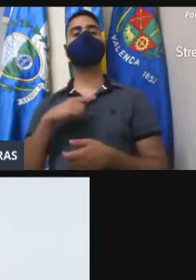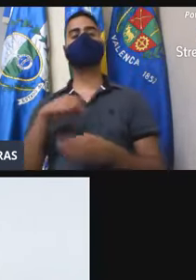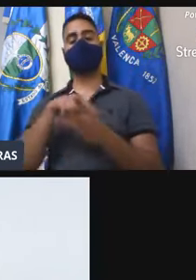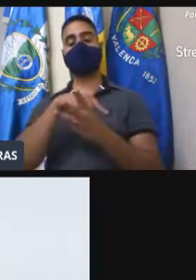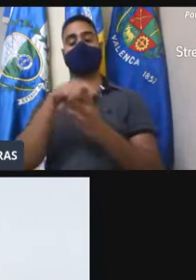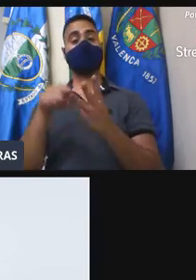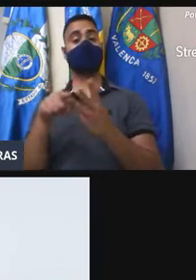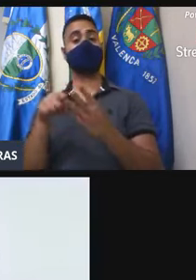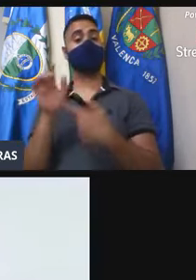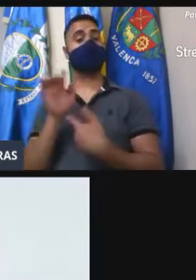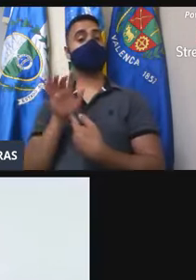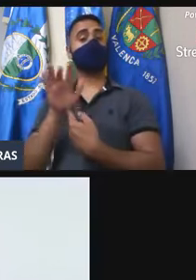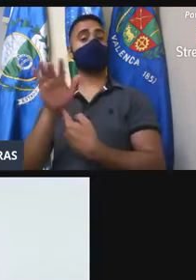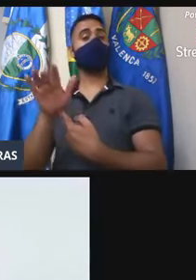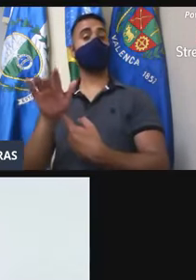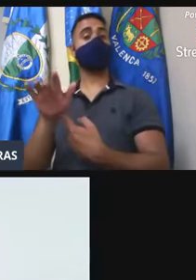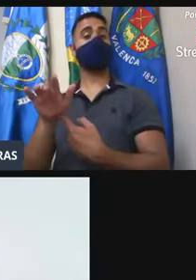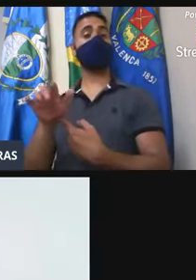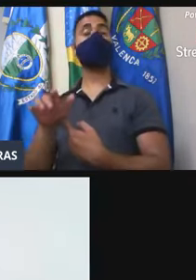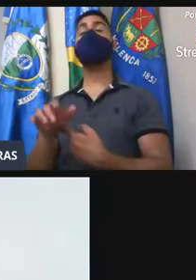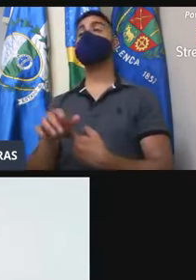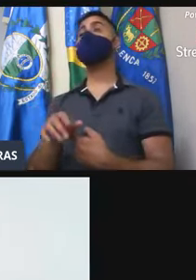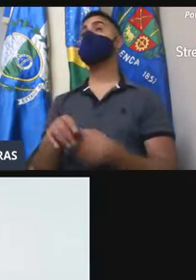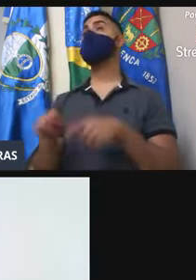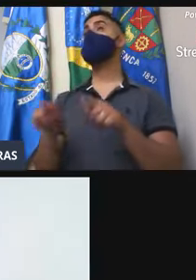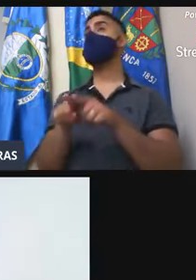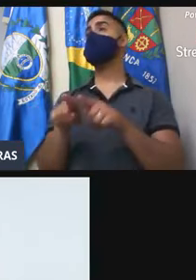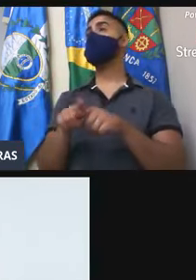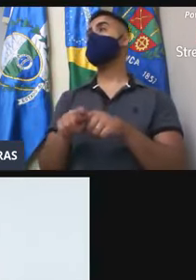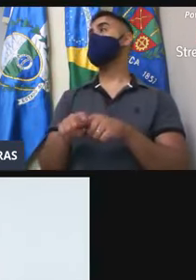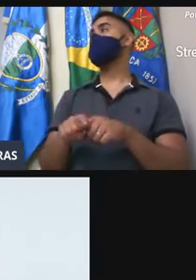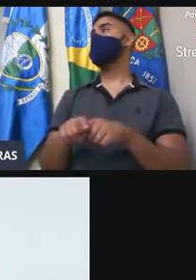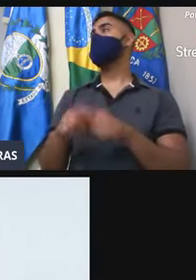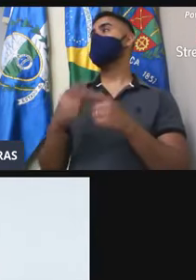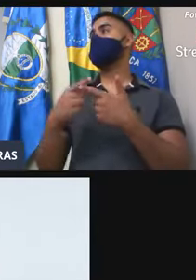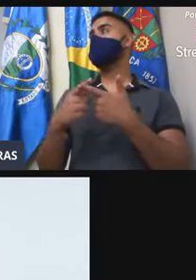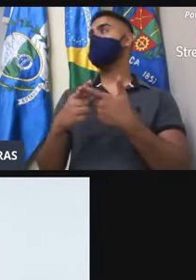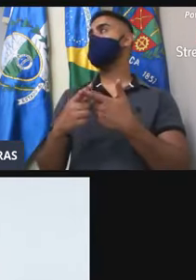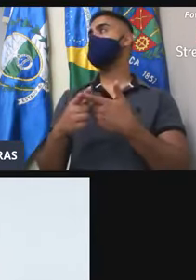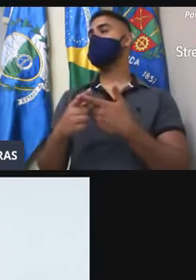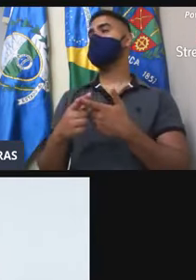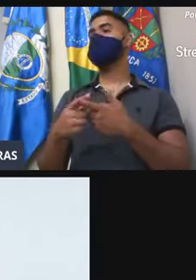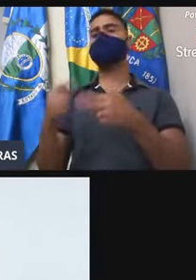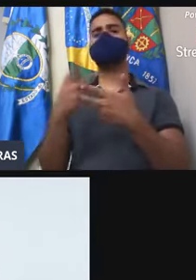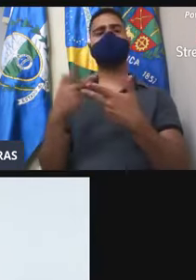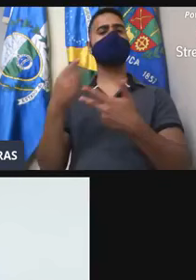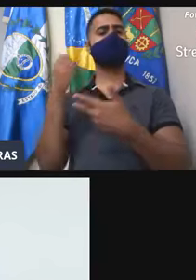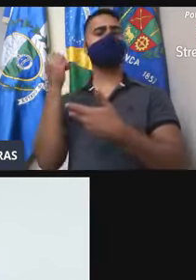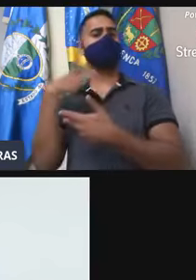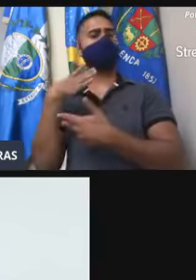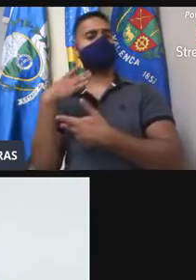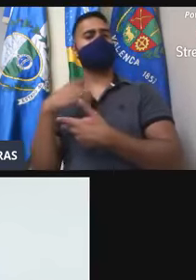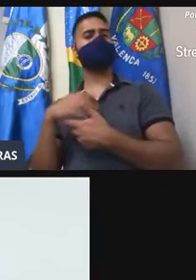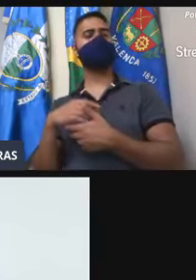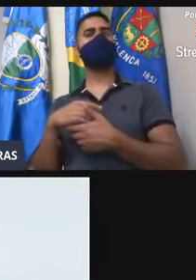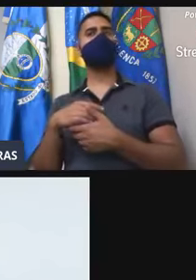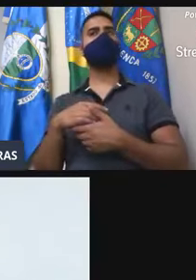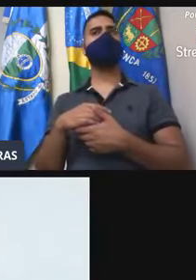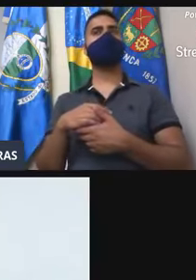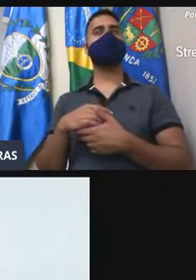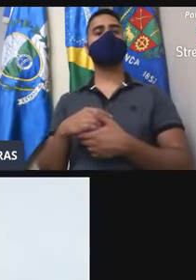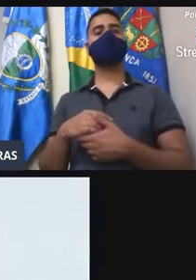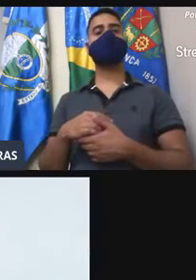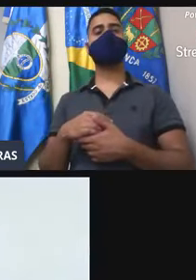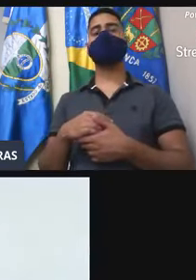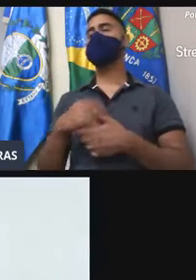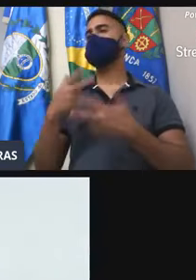três indicações, conto com os colegas, porque é uma demanda extraordinária, é um grande desafio